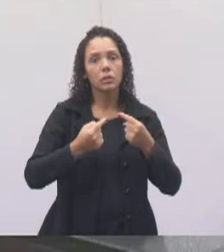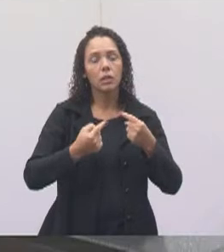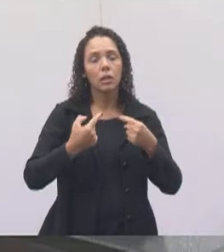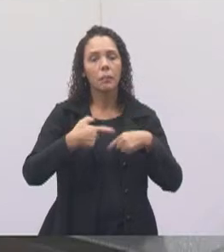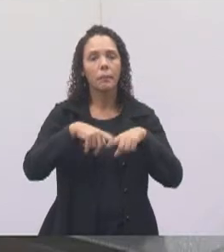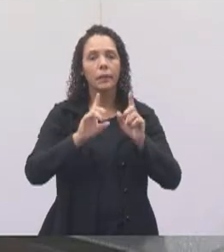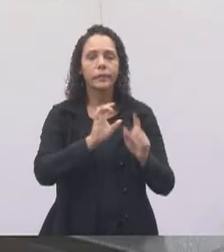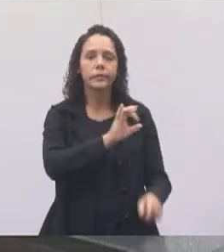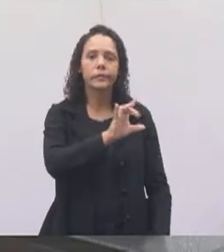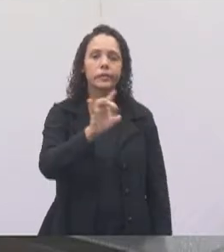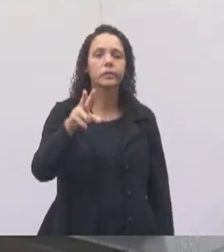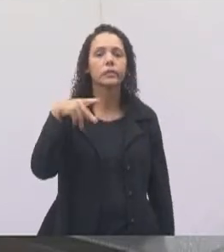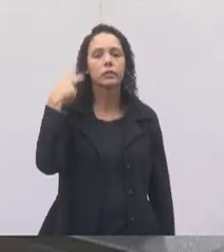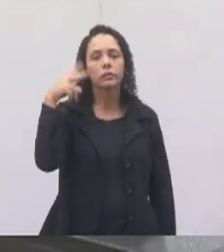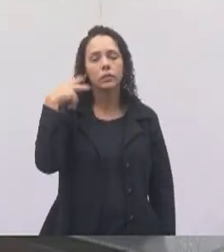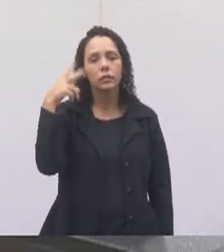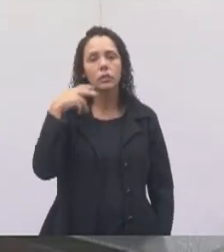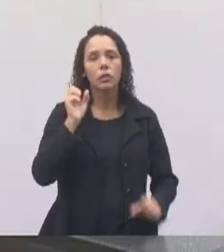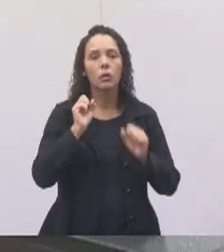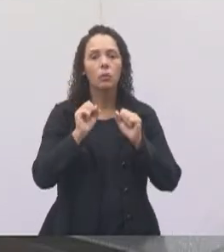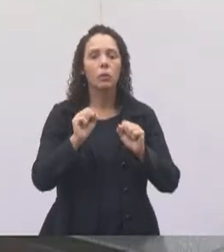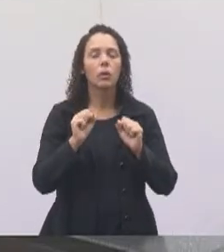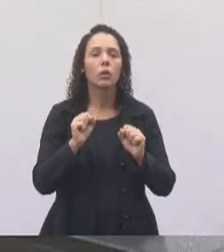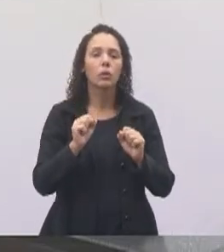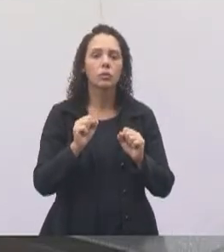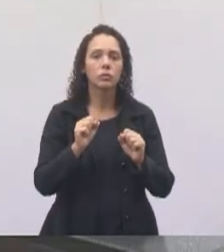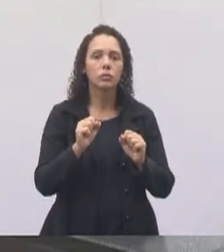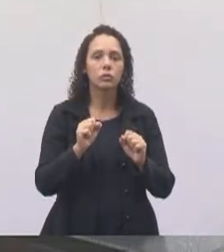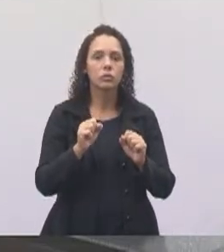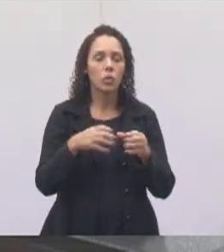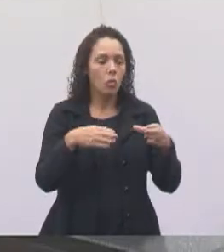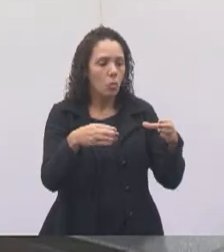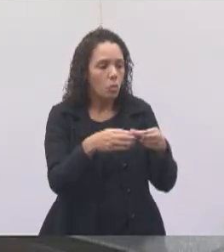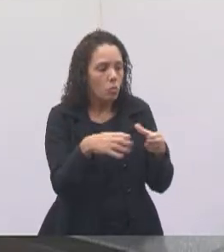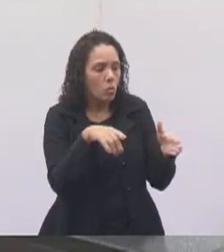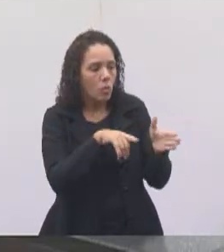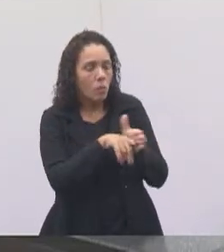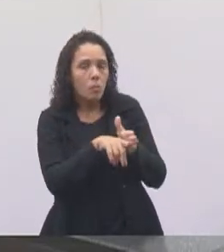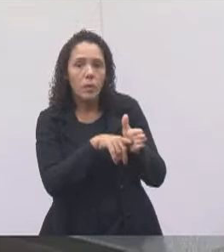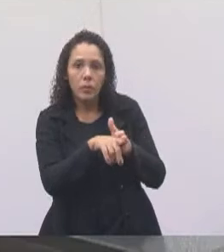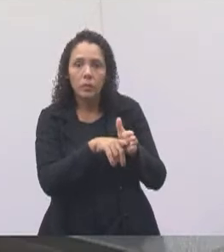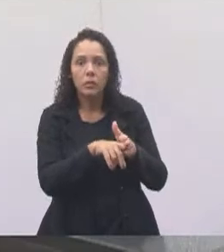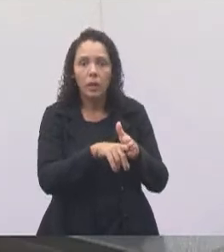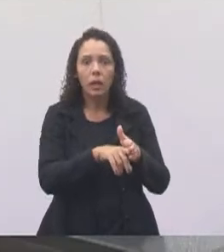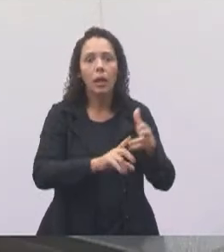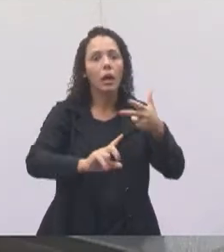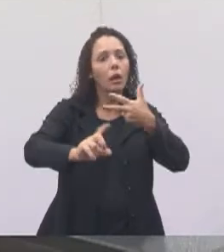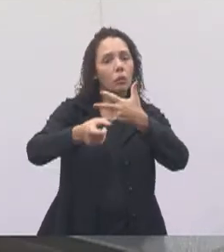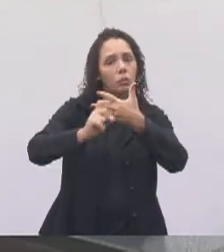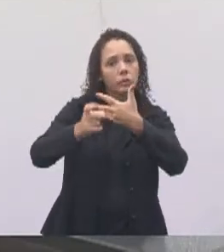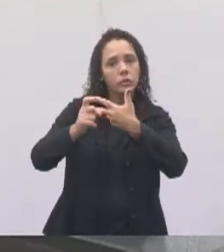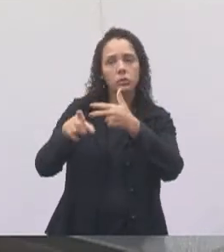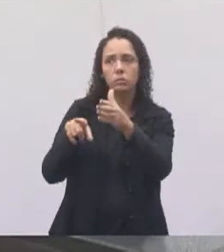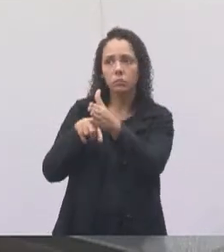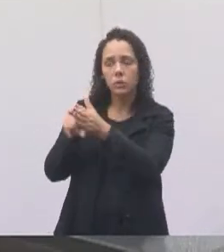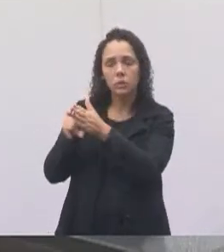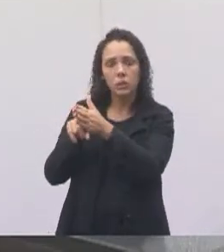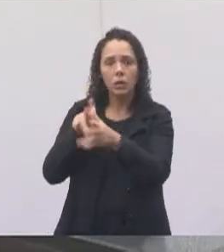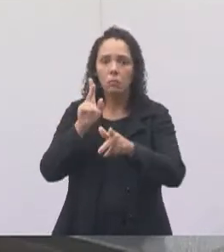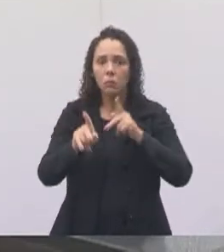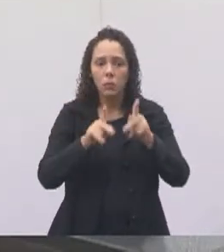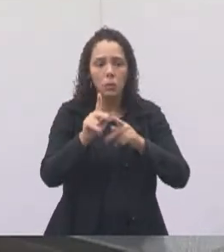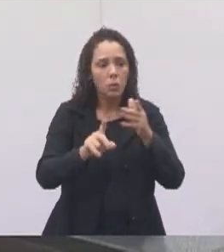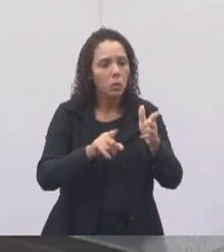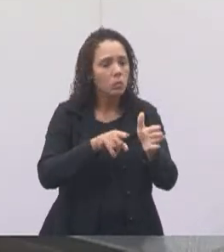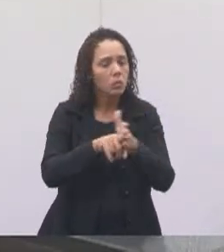cada vereador aqui pode consultar com a sua base, pode consultar com o executivo, pode consultar com a população